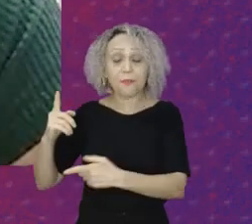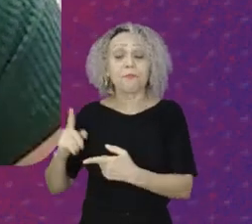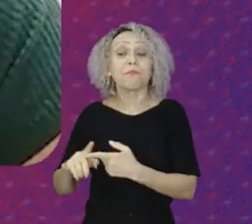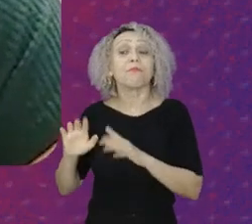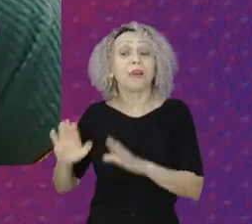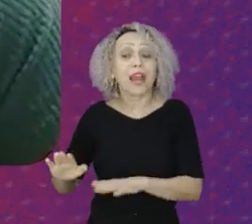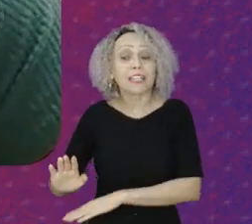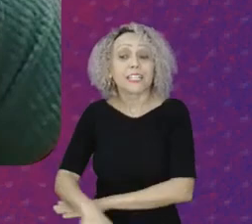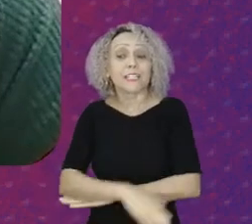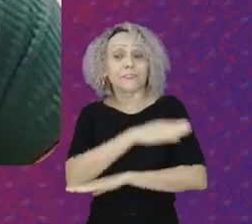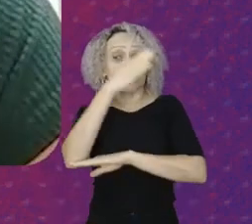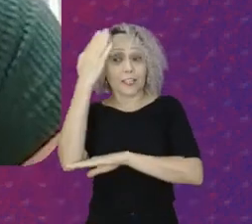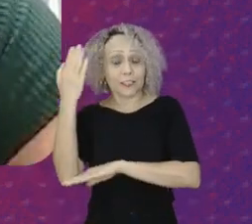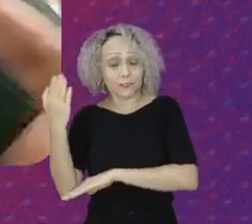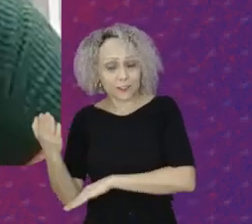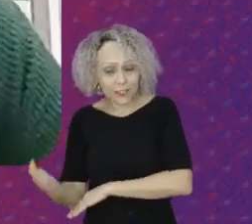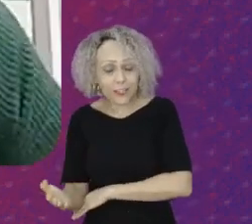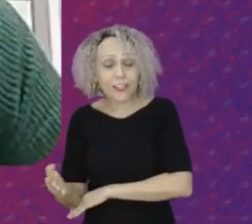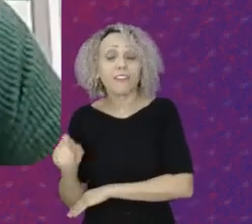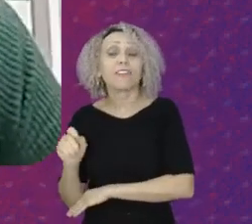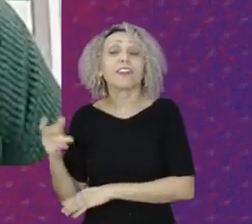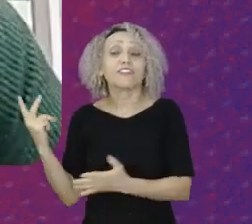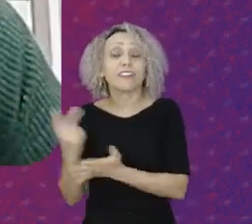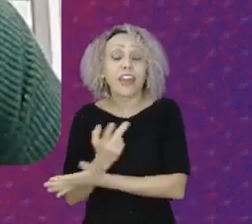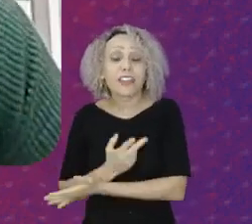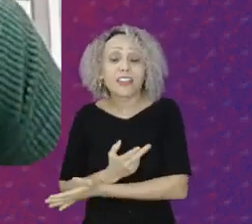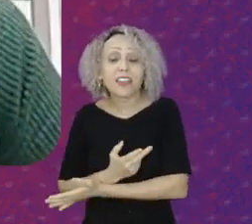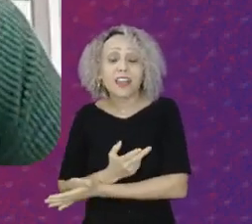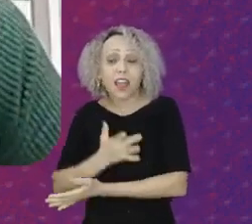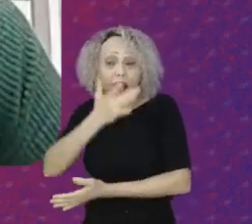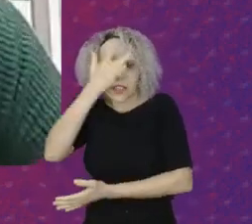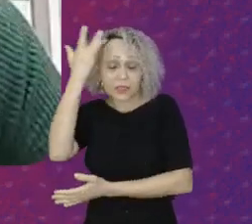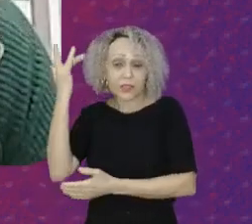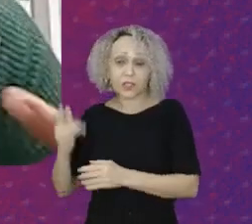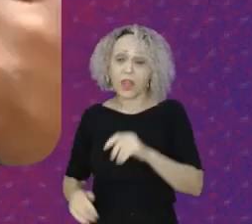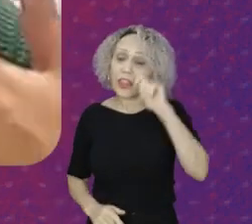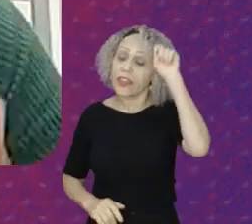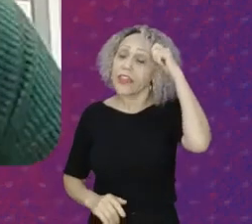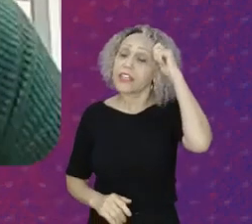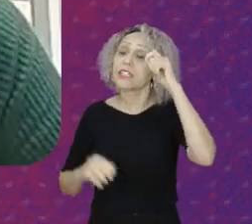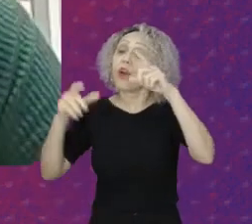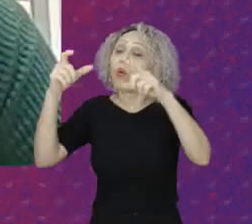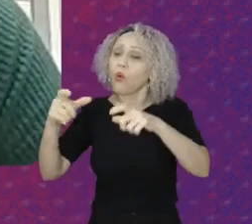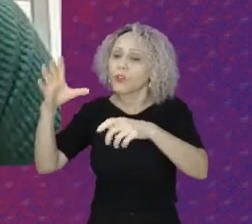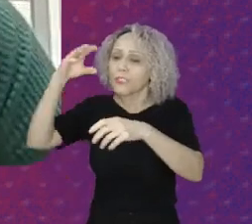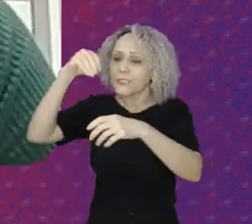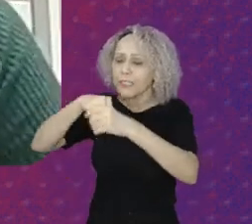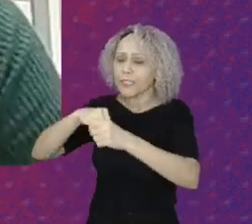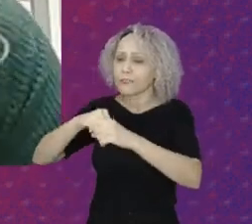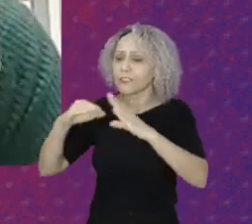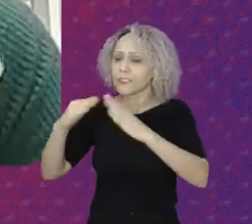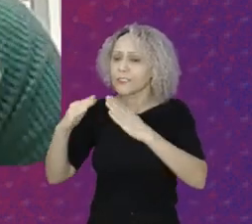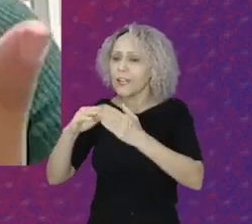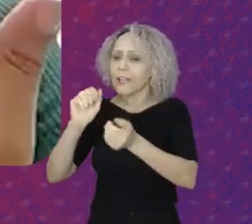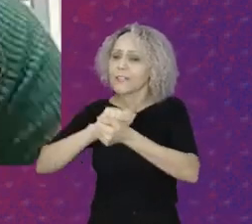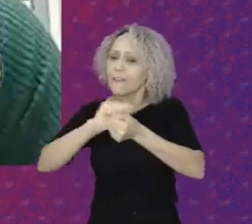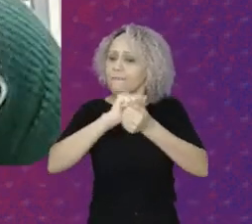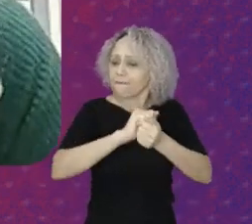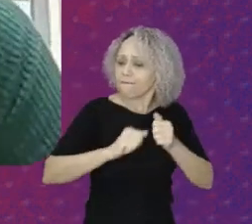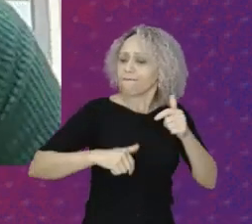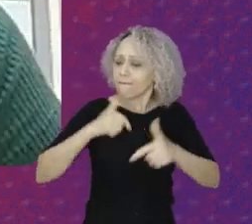nos finais de semana, os horários de lazer, elas estão na periferia, estão distantes, longe do serviço. Quem mais precisa de serviço público está mais longe